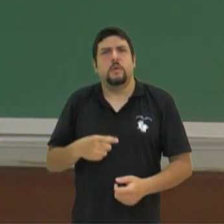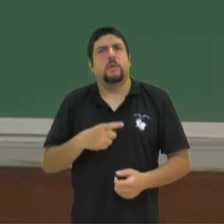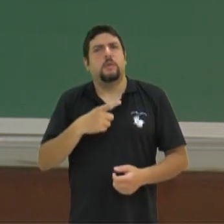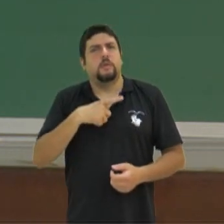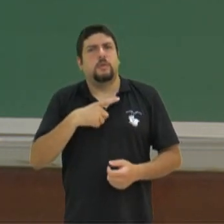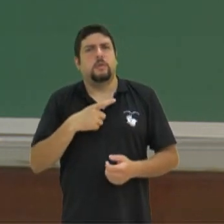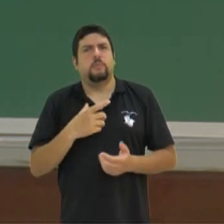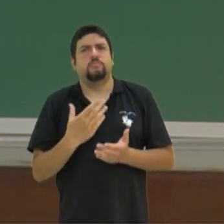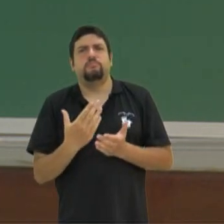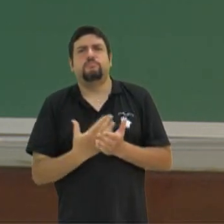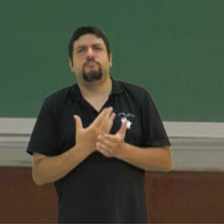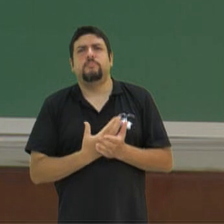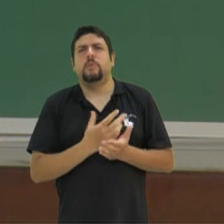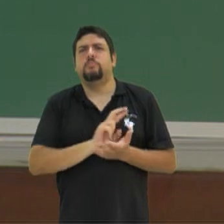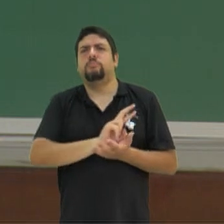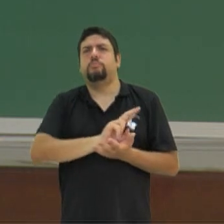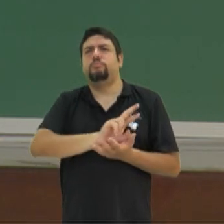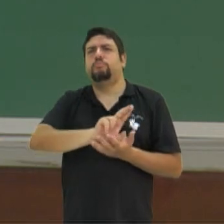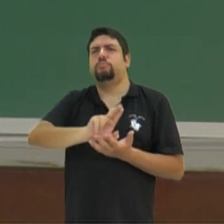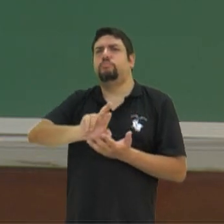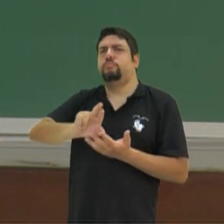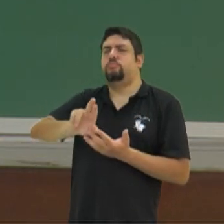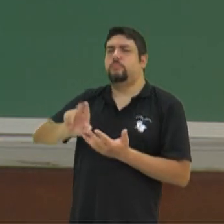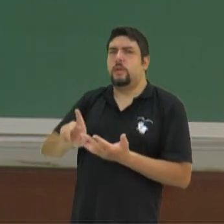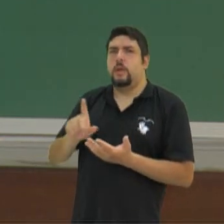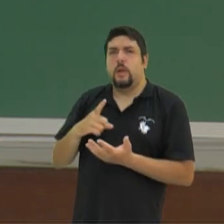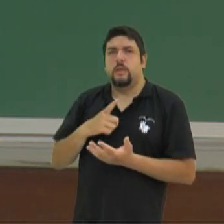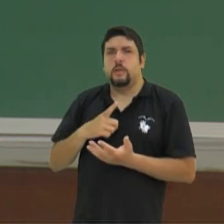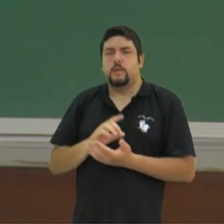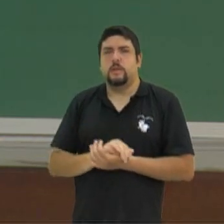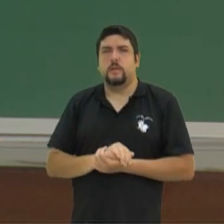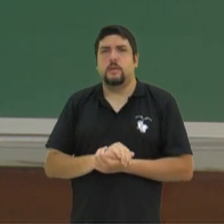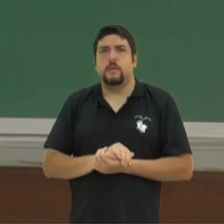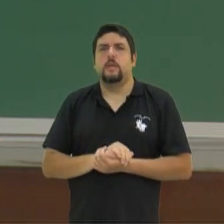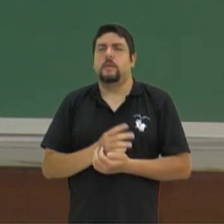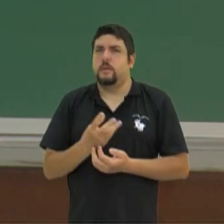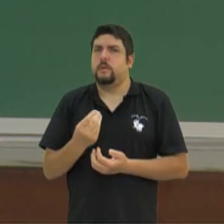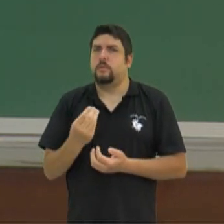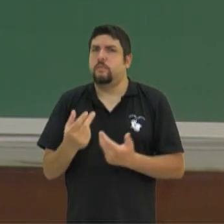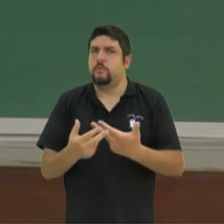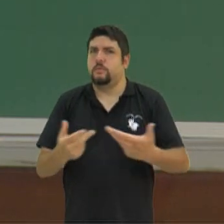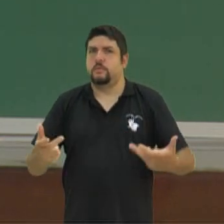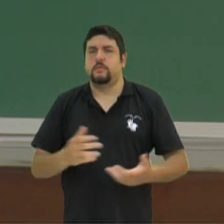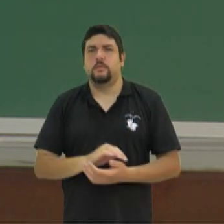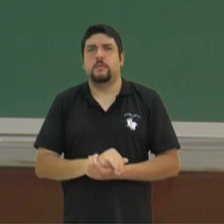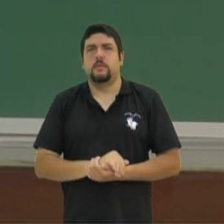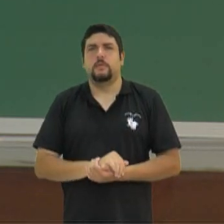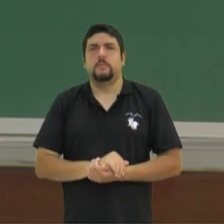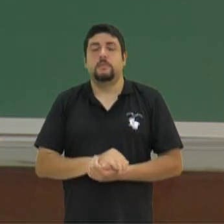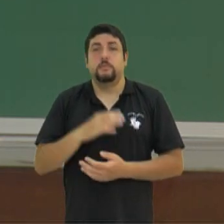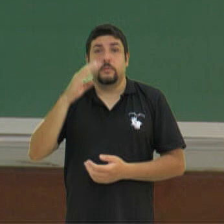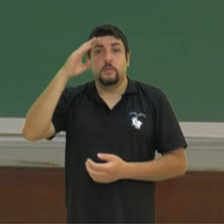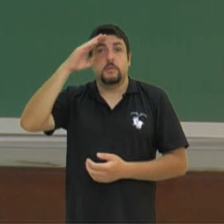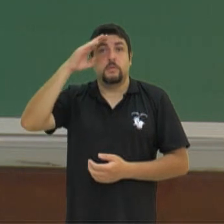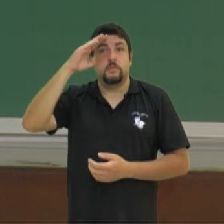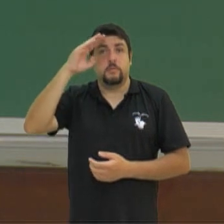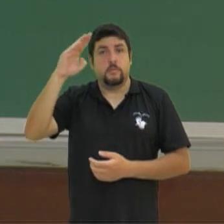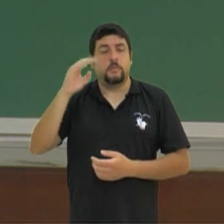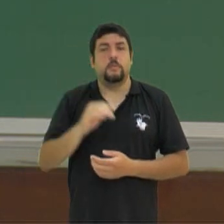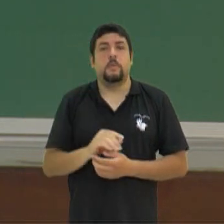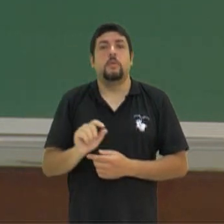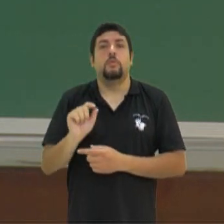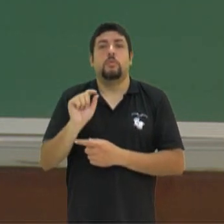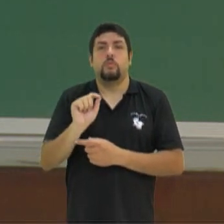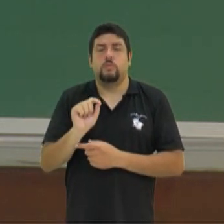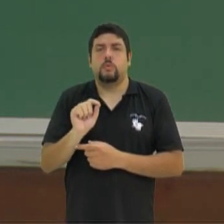gigantesco patrimônio, né? As obras de Descartes, a gente tem muita coisa. Os principais, né? A gente pode citar lá